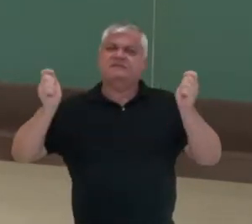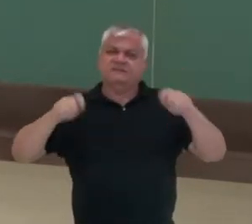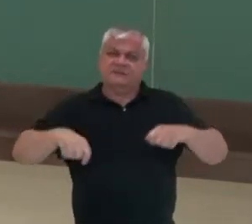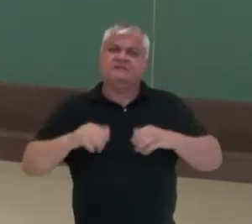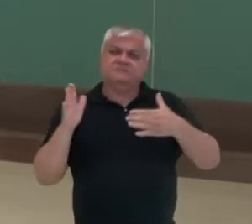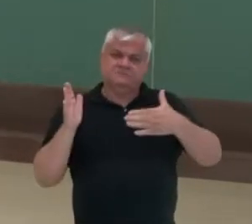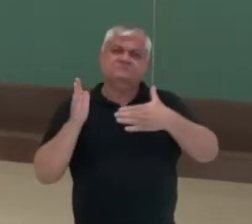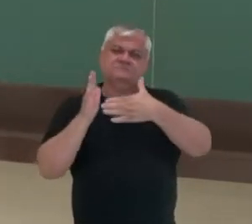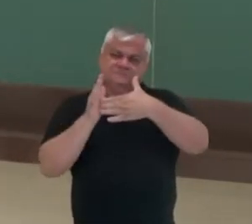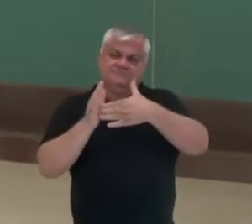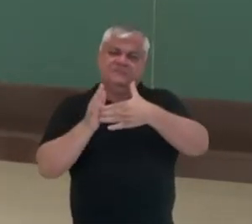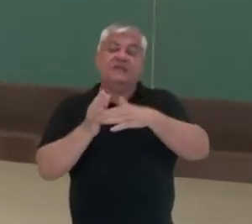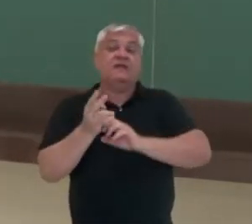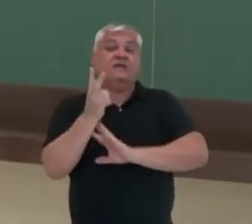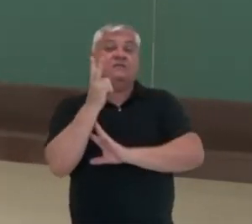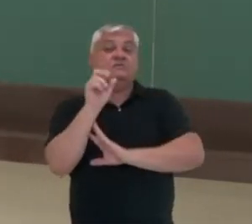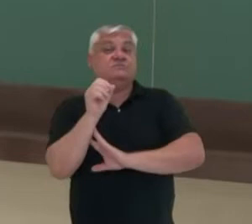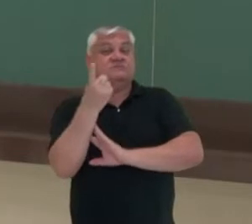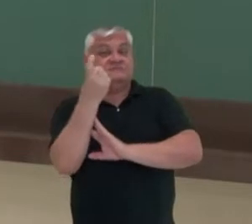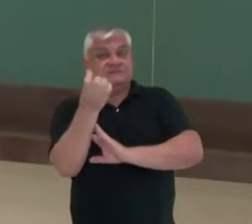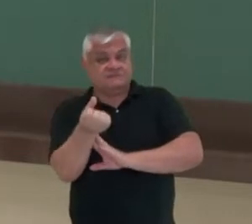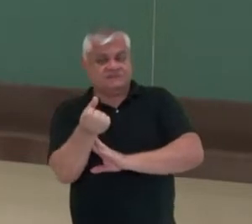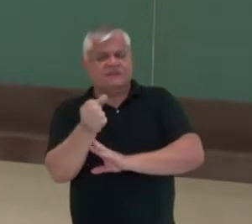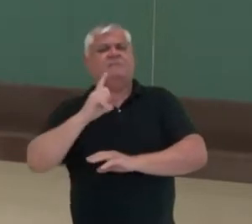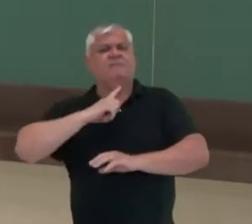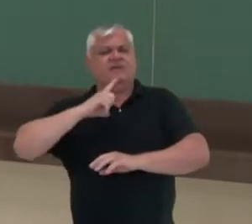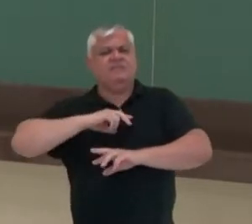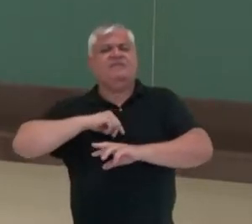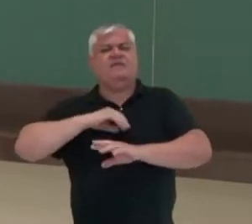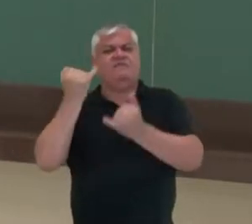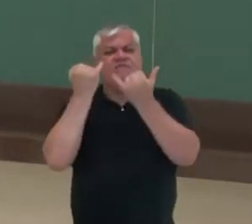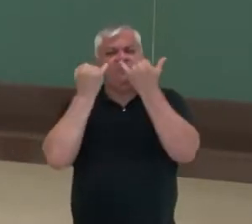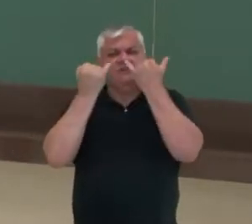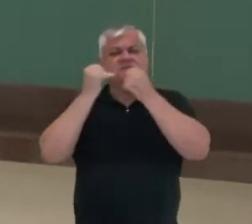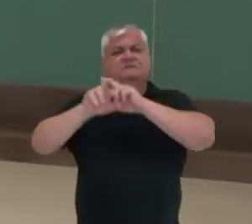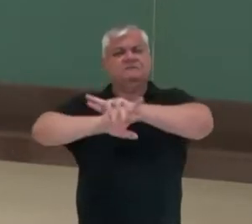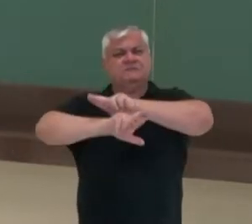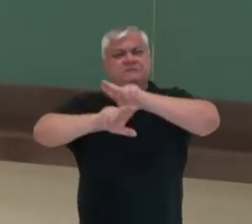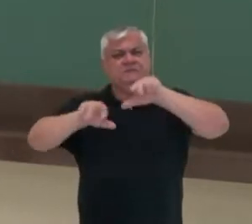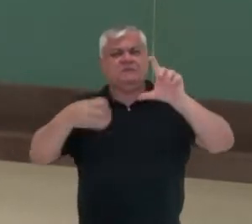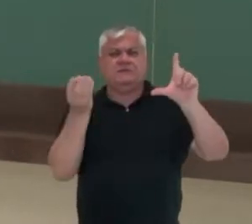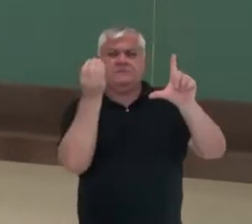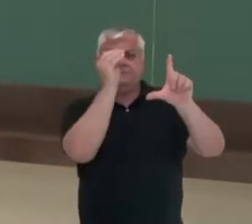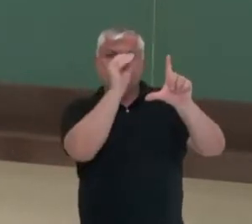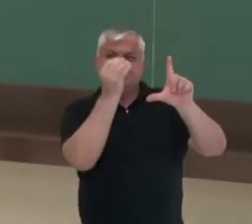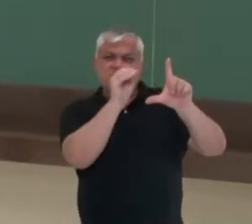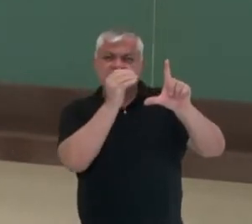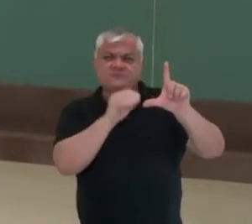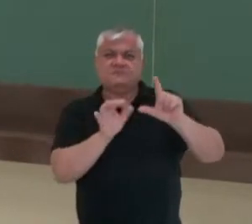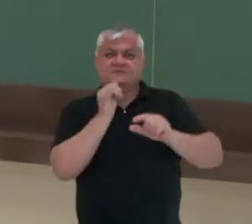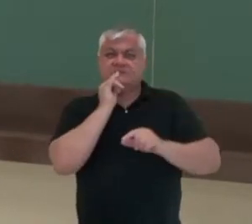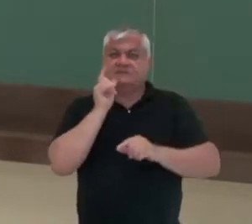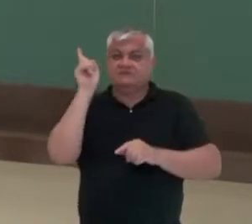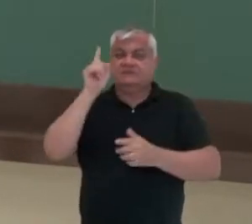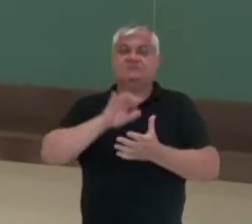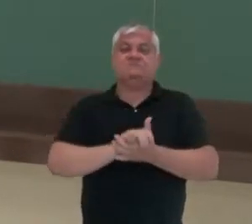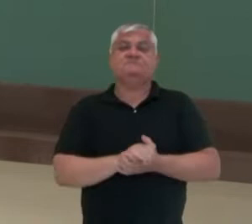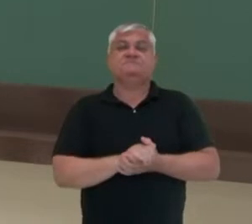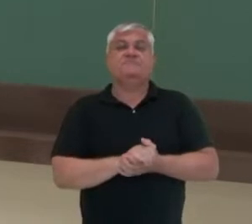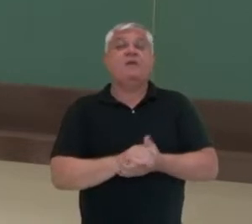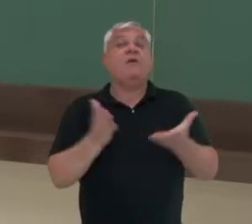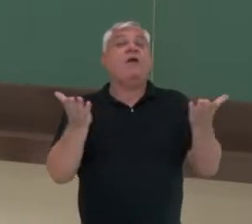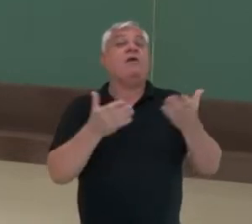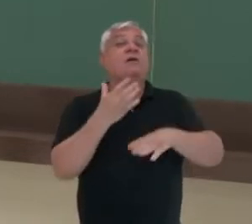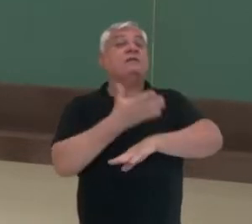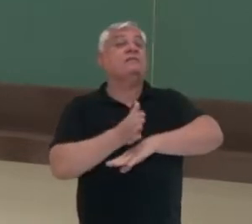ali informados até 2016, tá? Mas existem várias informações que a gente pode colocar. Esse daqui é um exemplo, tá bom? E que tal a